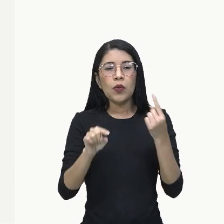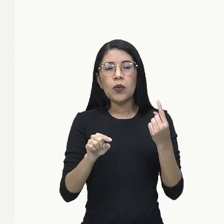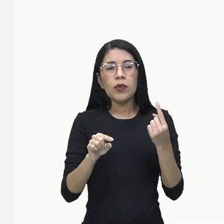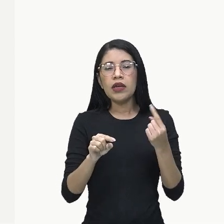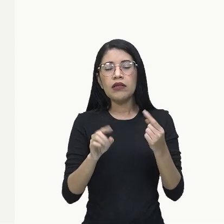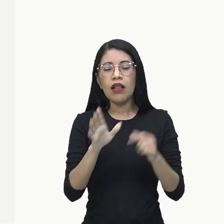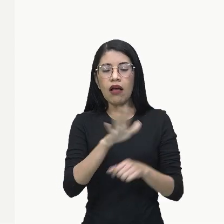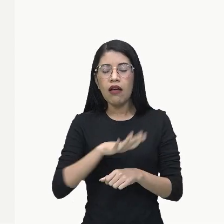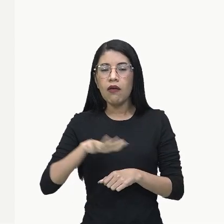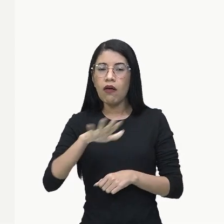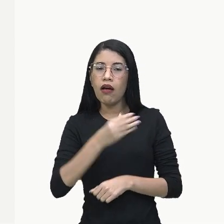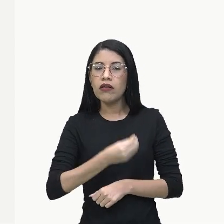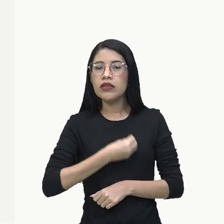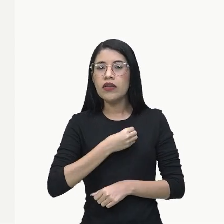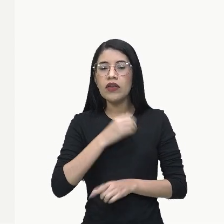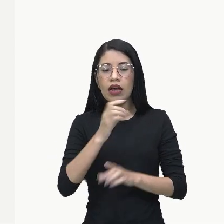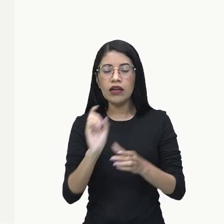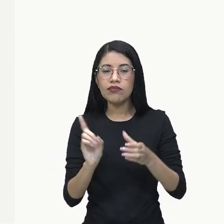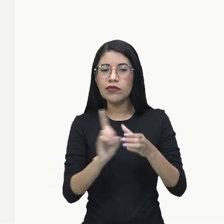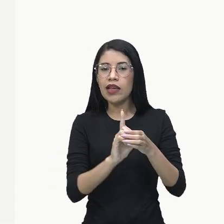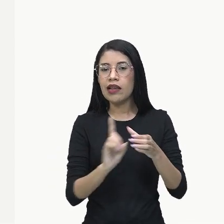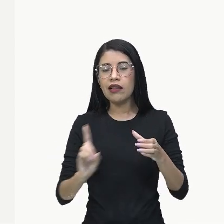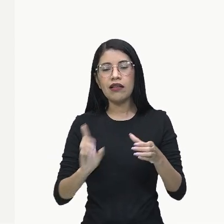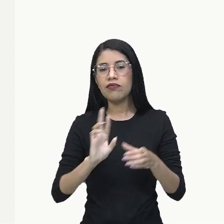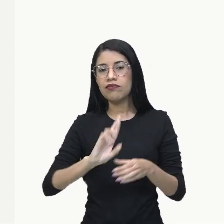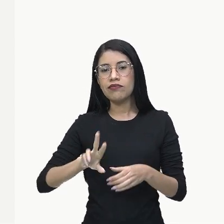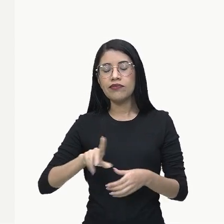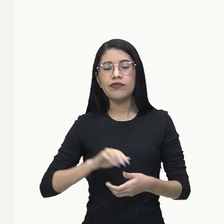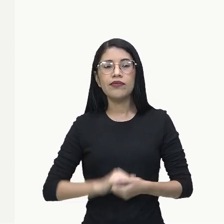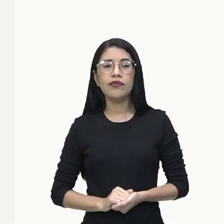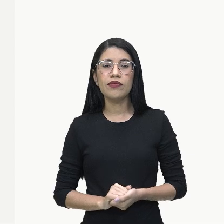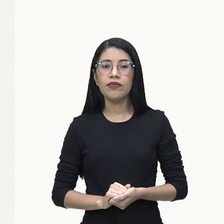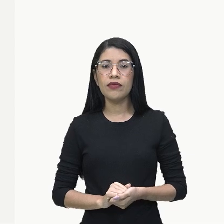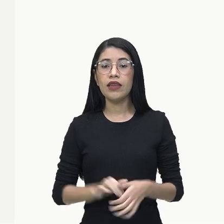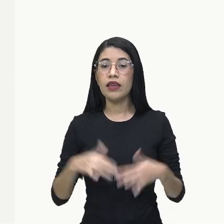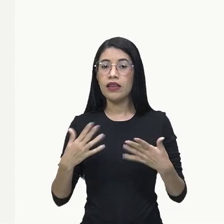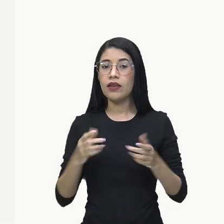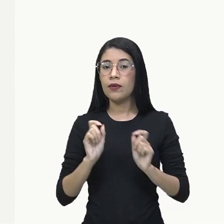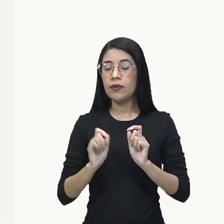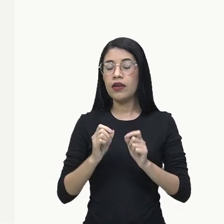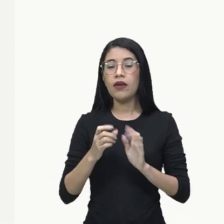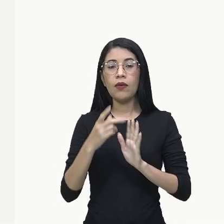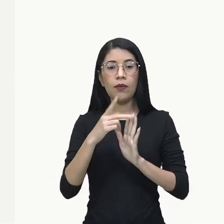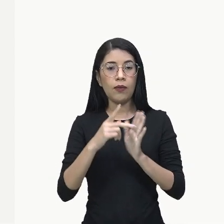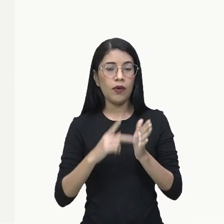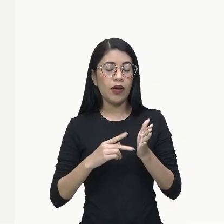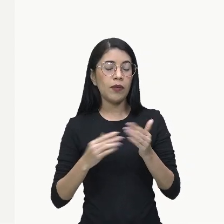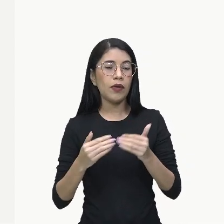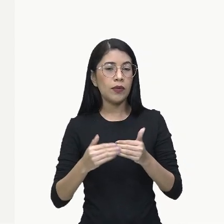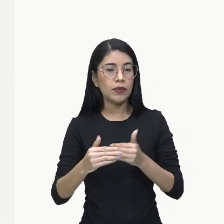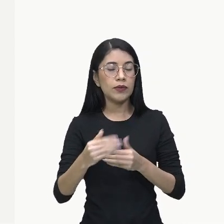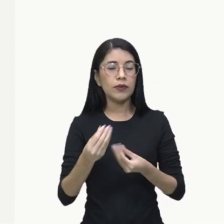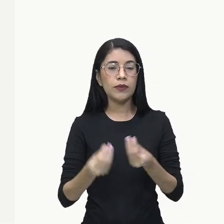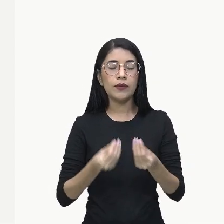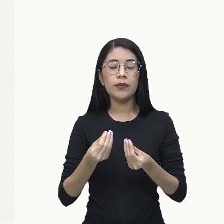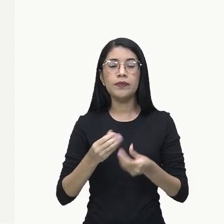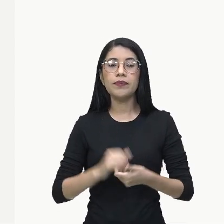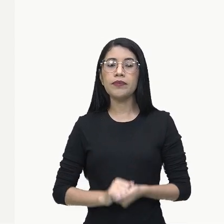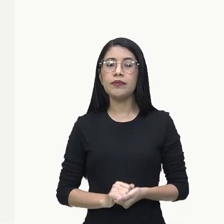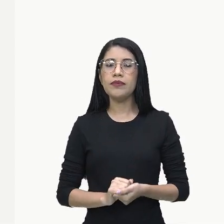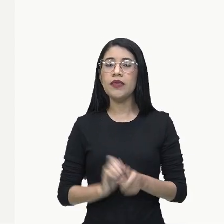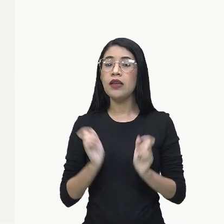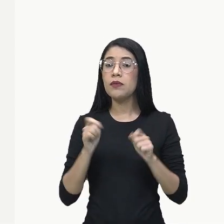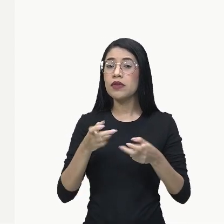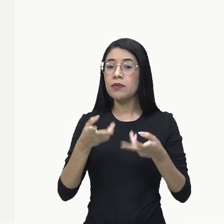com o ambiente, com a sociedade na qual ele vive. E aí o poema segue e nota que ele coloca aqui: